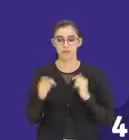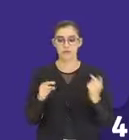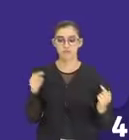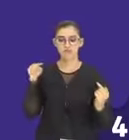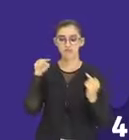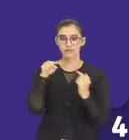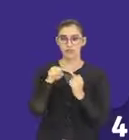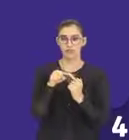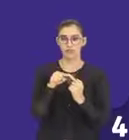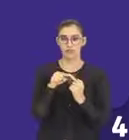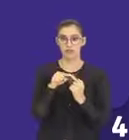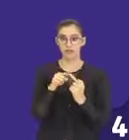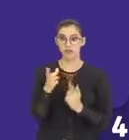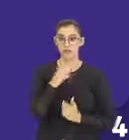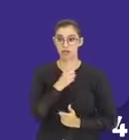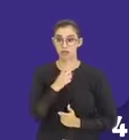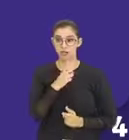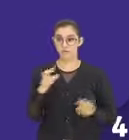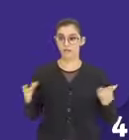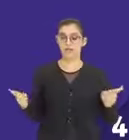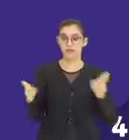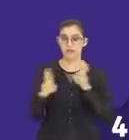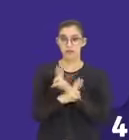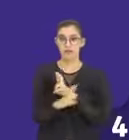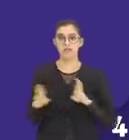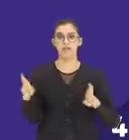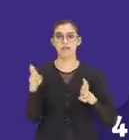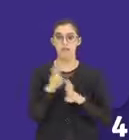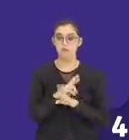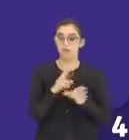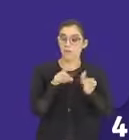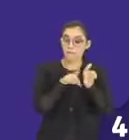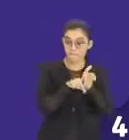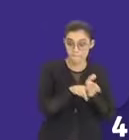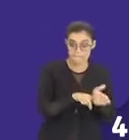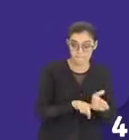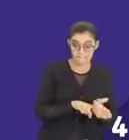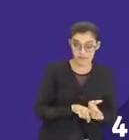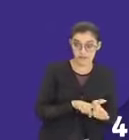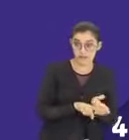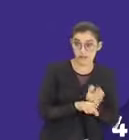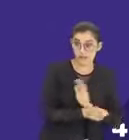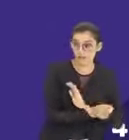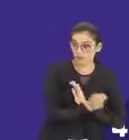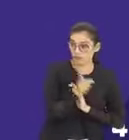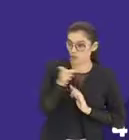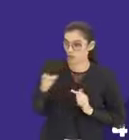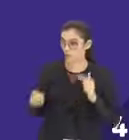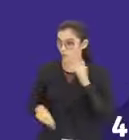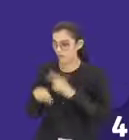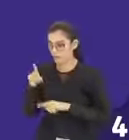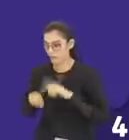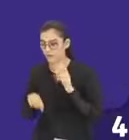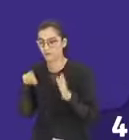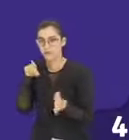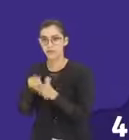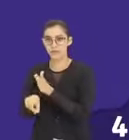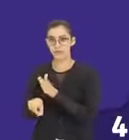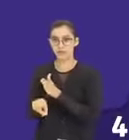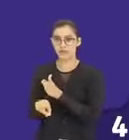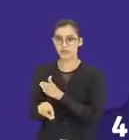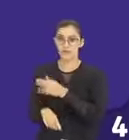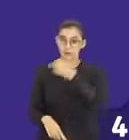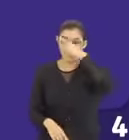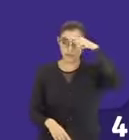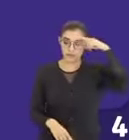uma relação do pesquisador e do pesquisado. Repara, eu tenho aqui o